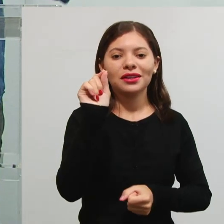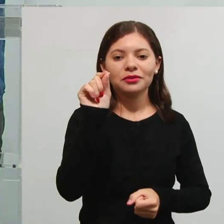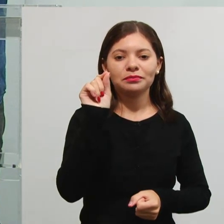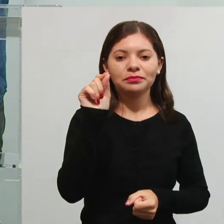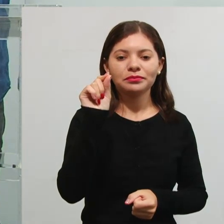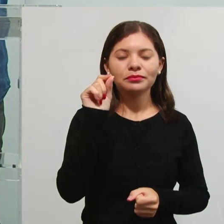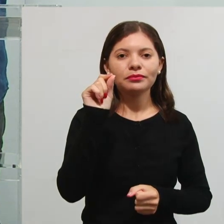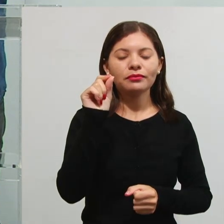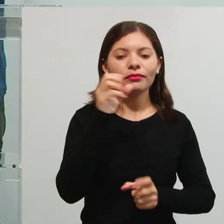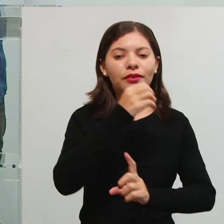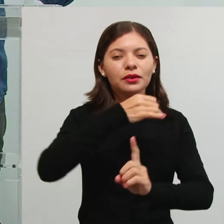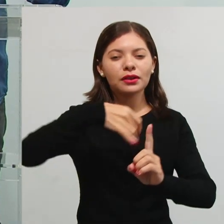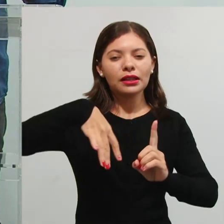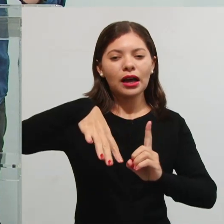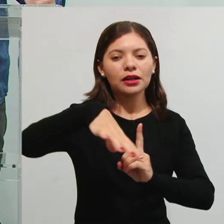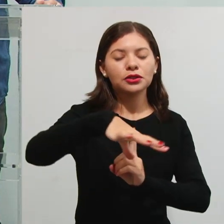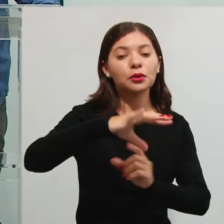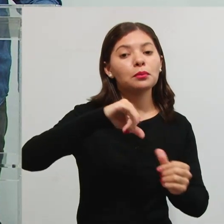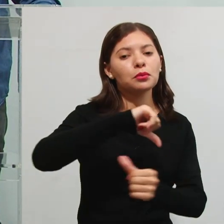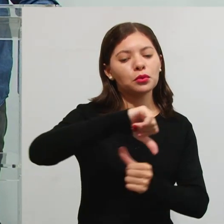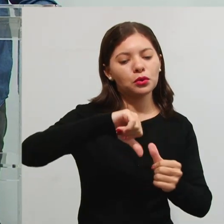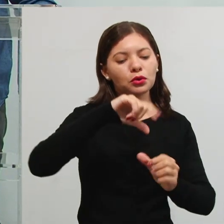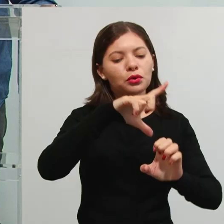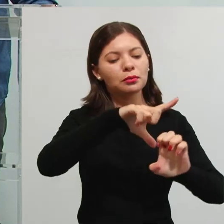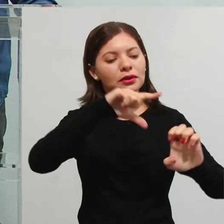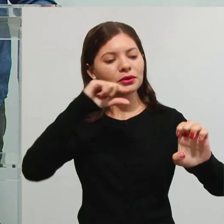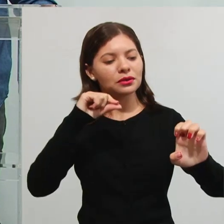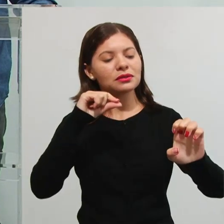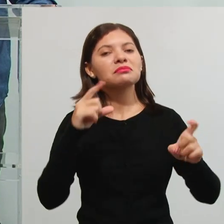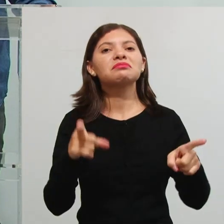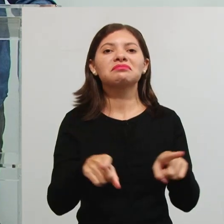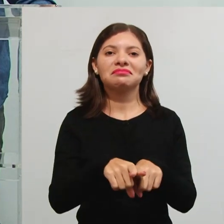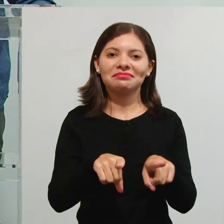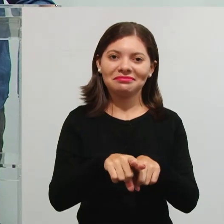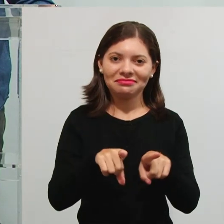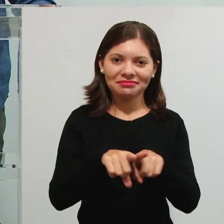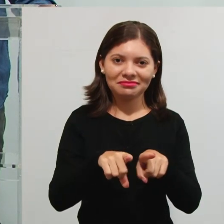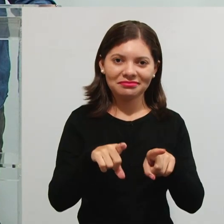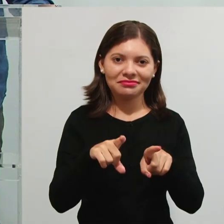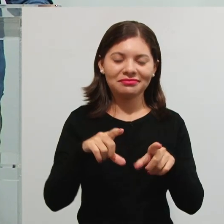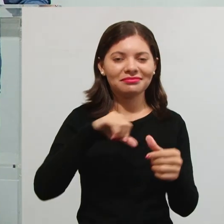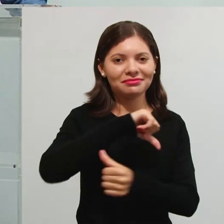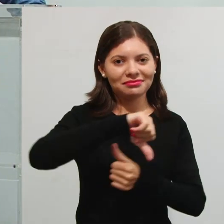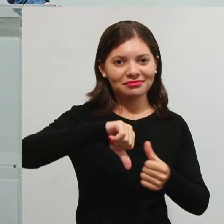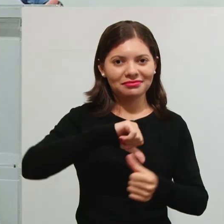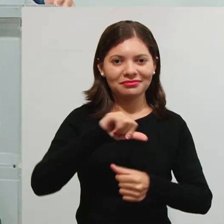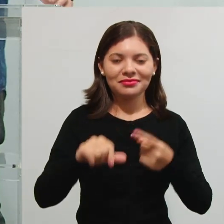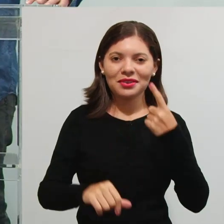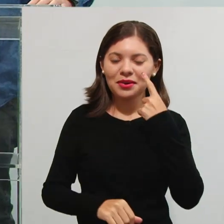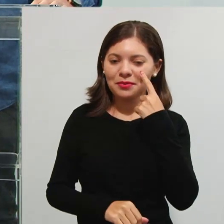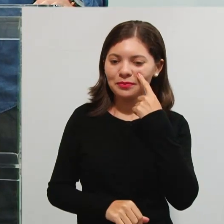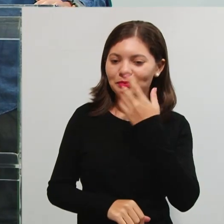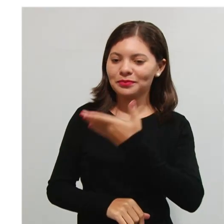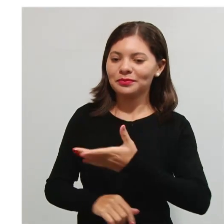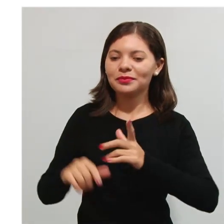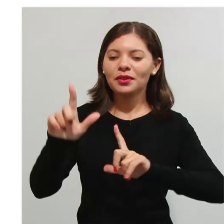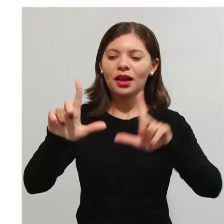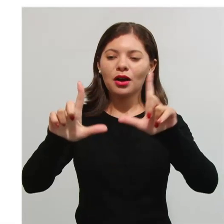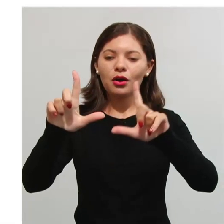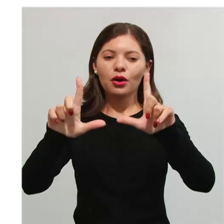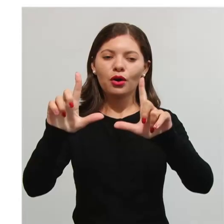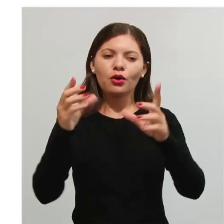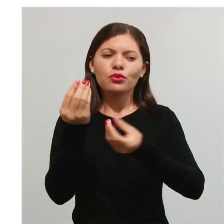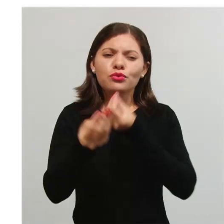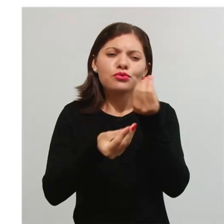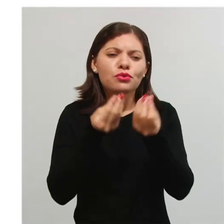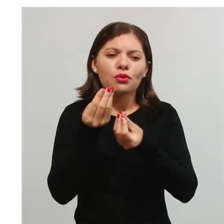conforme a sociedade evolui, o empreendedorismo também evolui. E olha aqui comigo como que